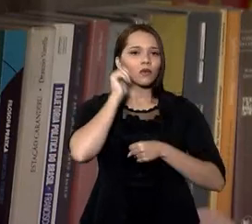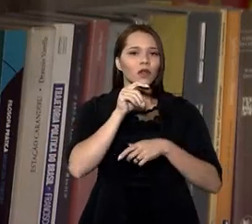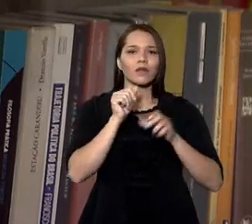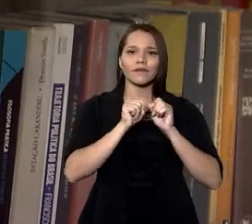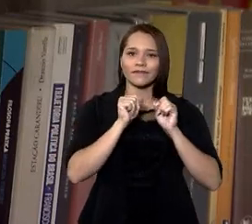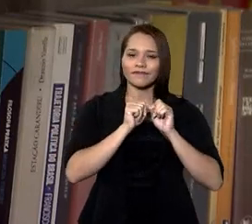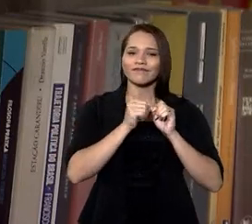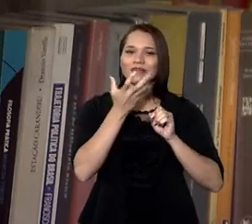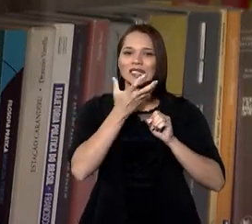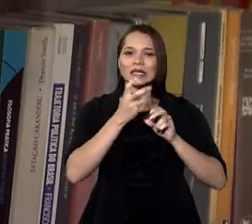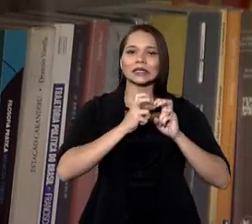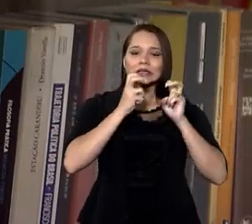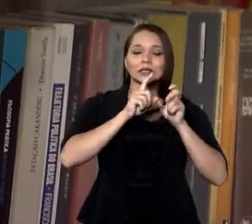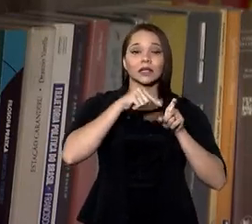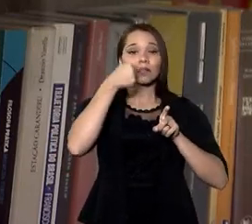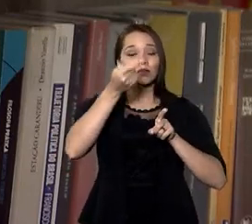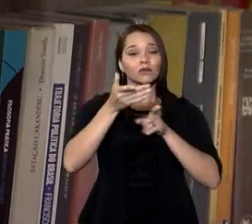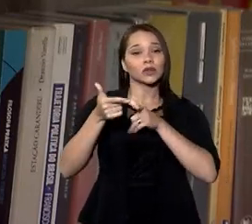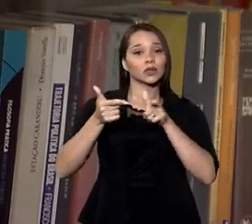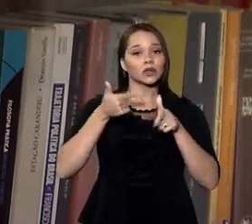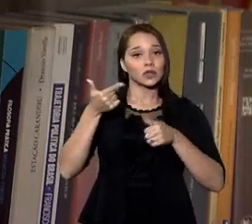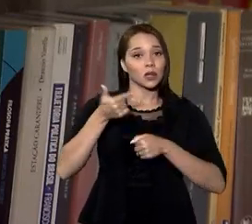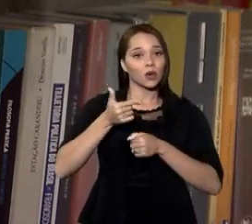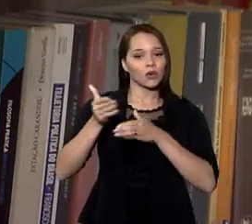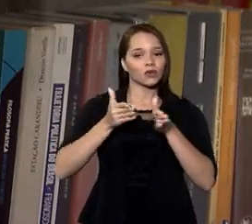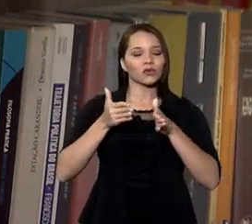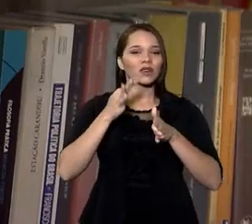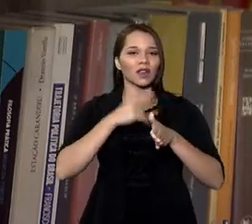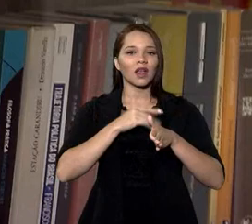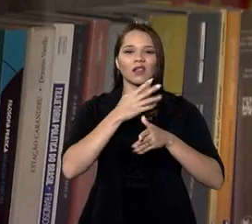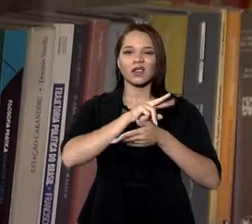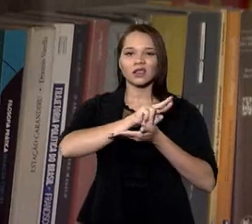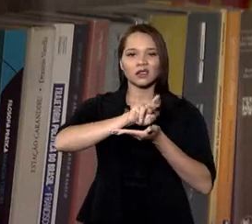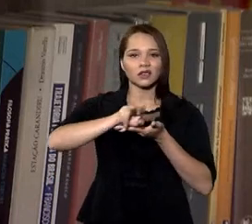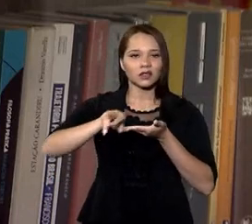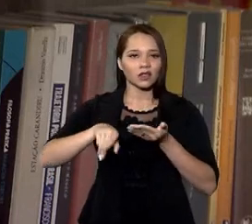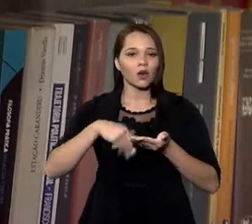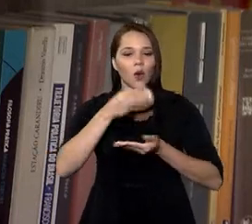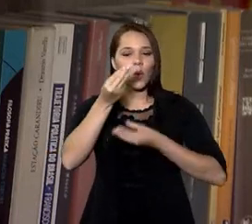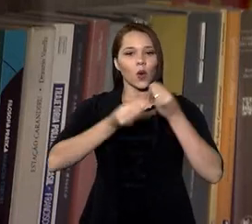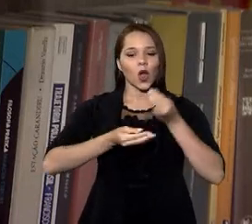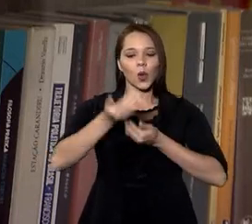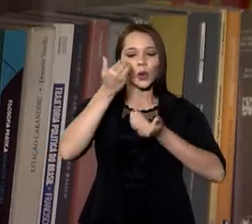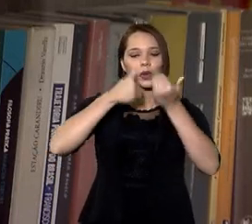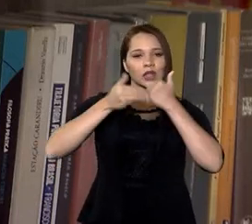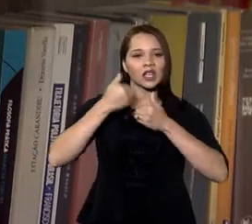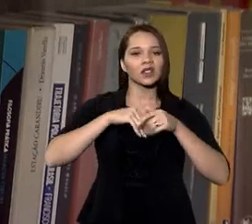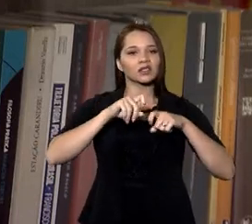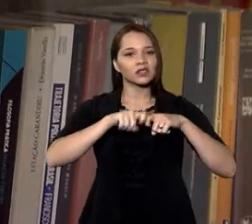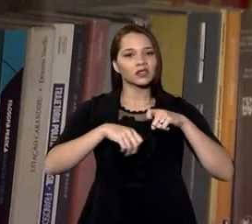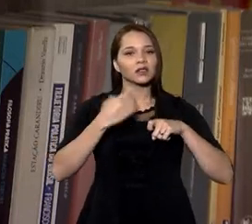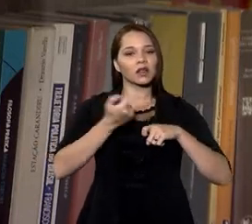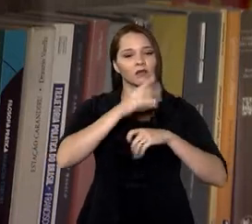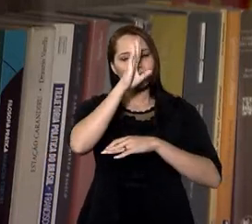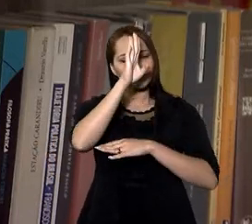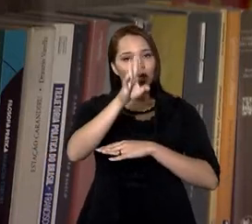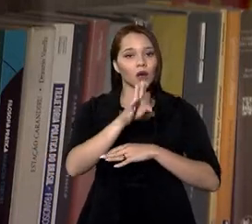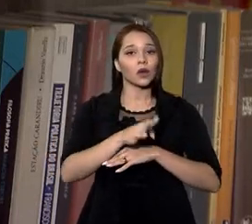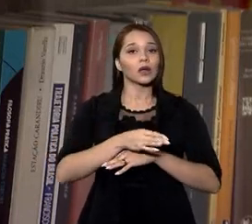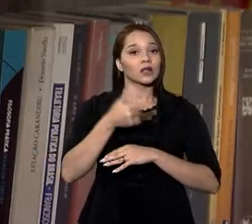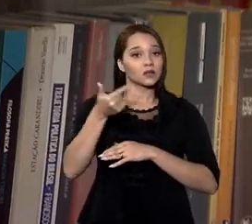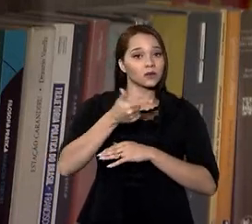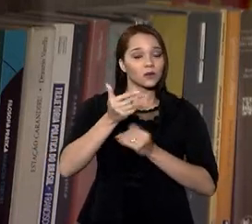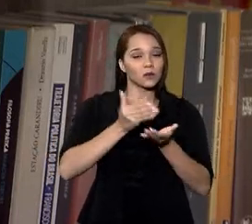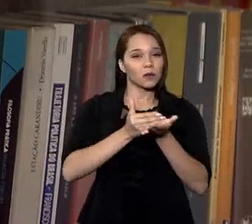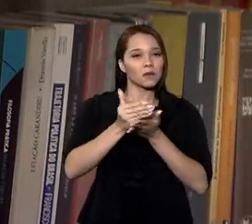né depois você tem uma segunda onda no qual a sexualidade é a grande é o grande morte nessa segunda onda